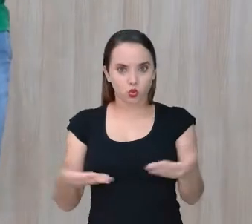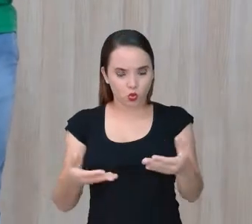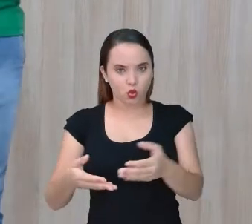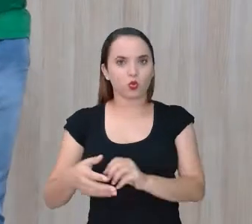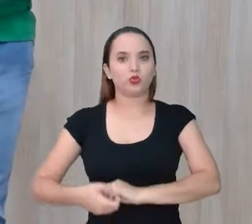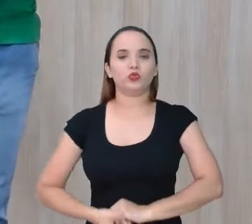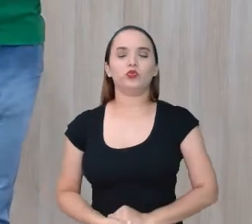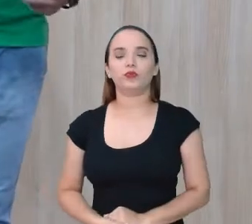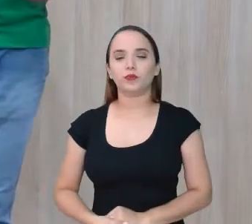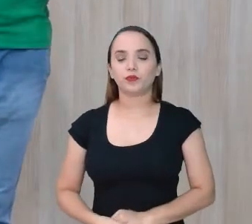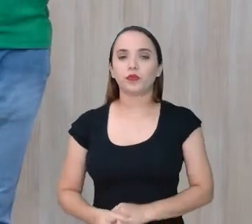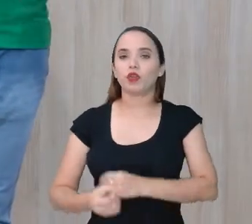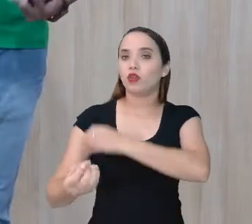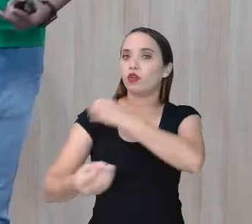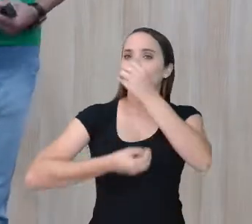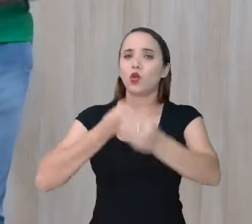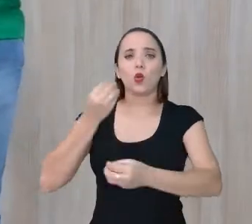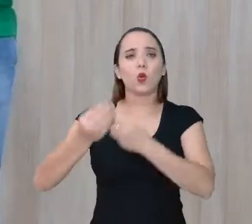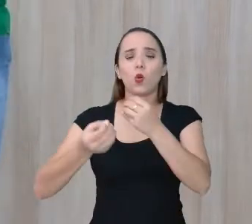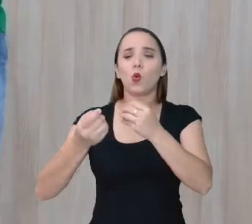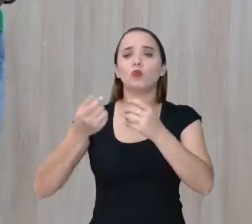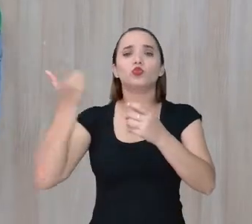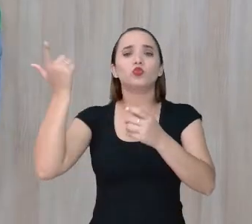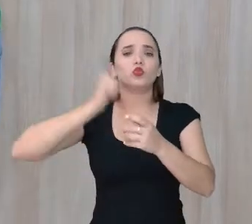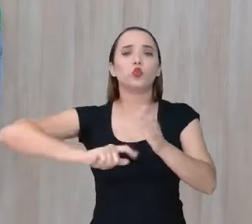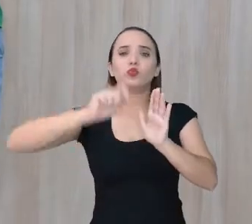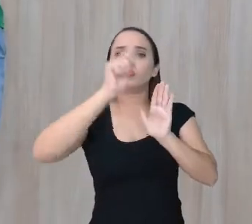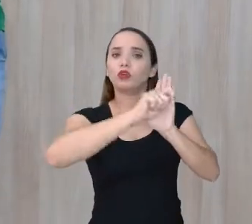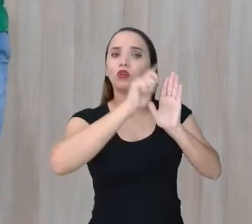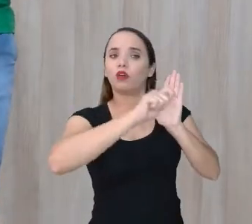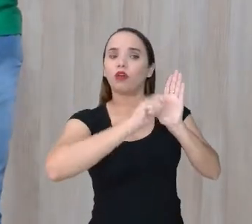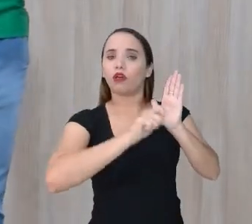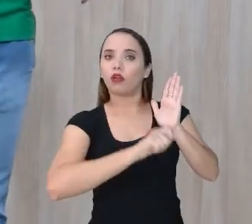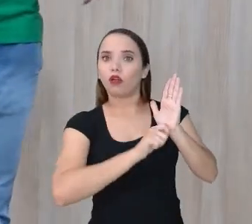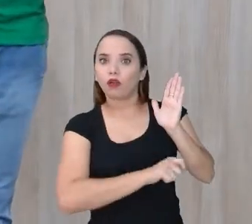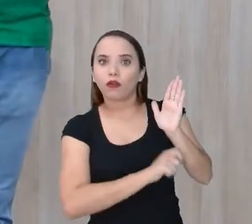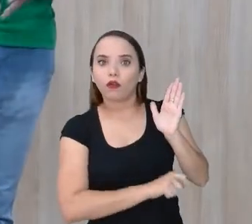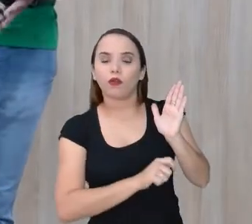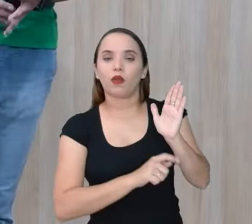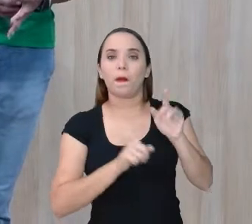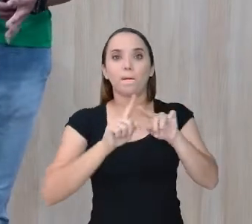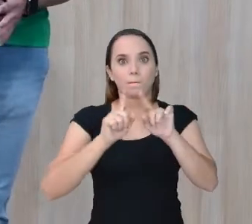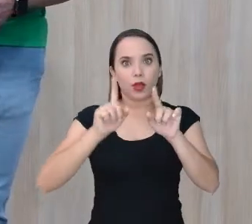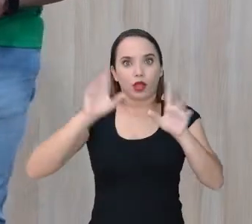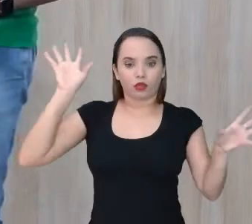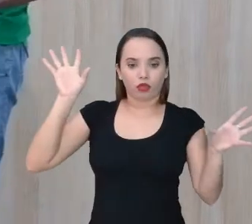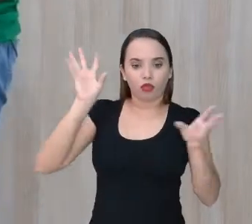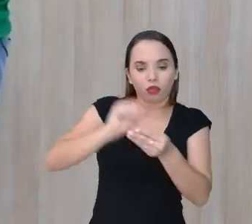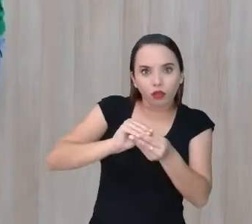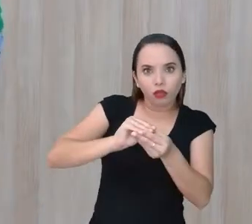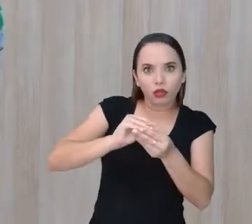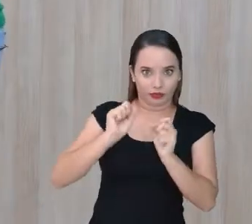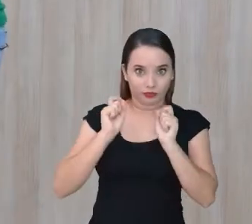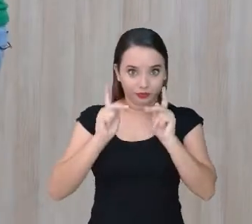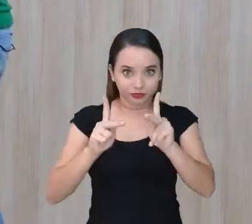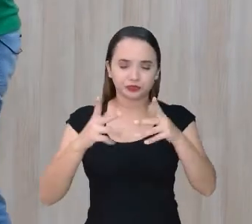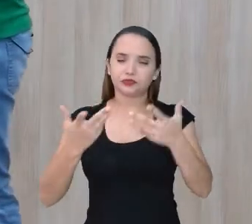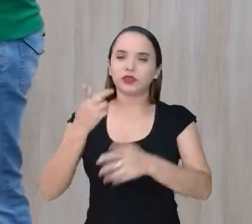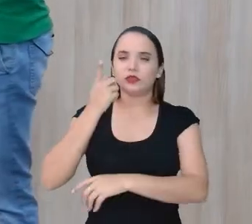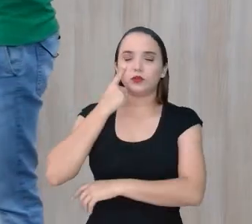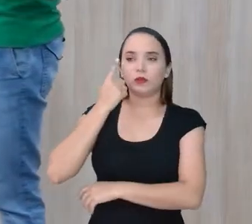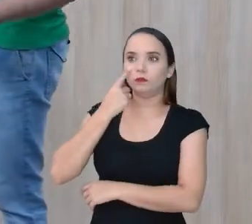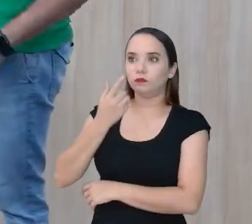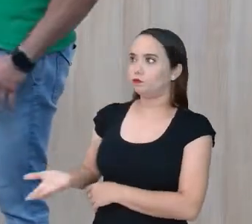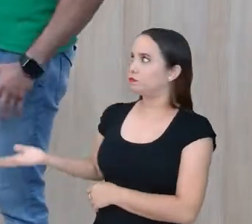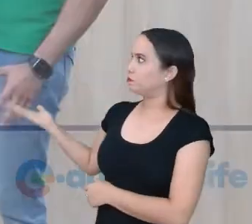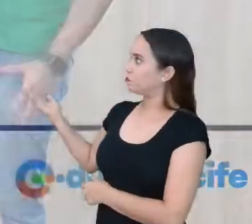dos números e como a gente pode escrever esses números de uma forma mais reduzida, certo? Então, a gente tem aqui, ó,